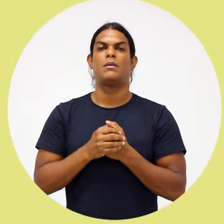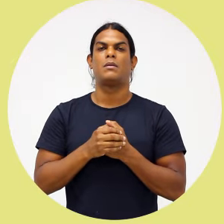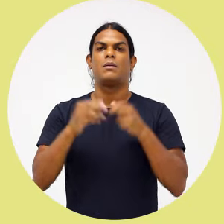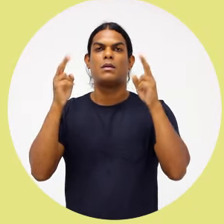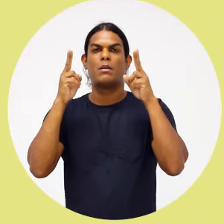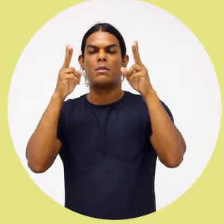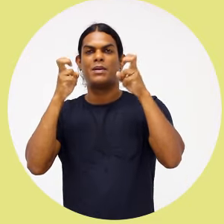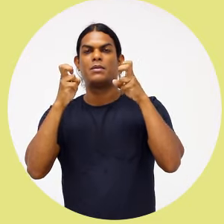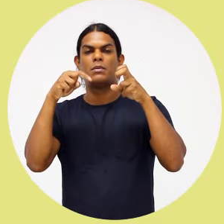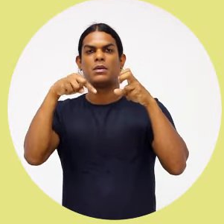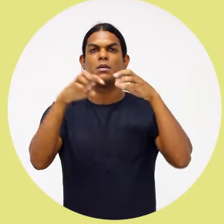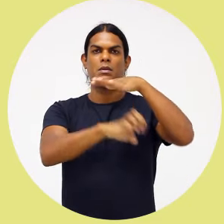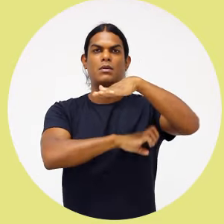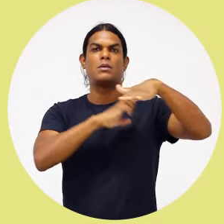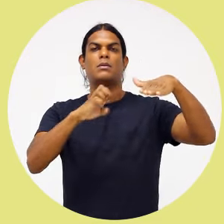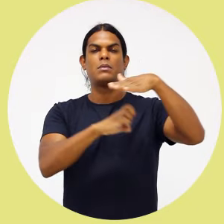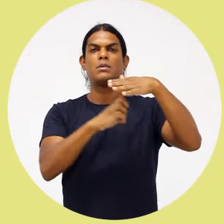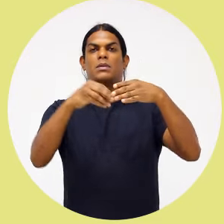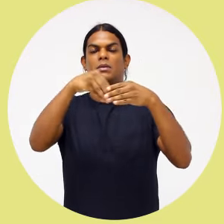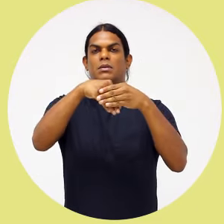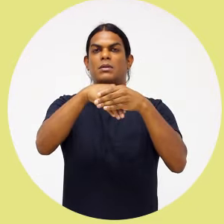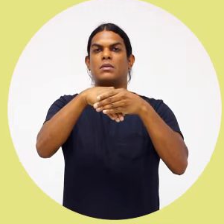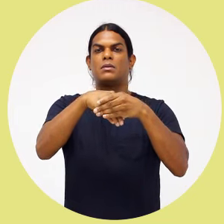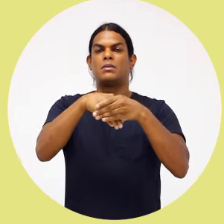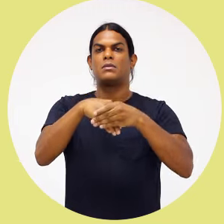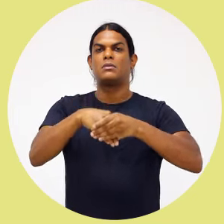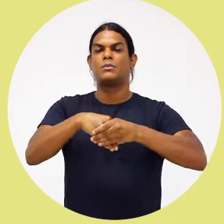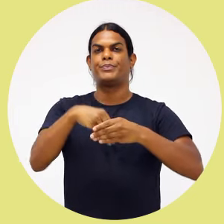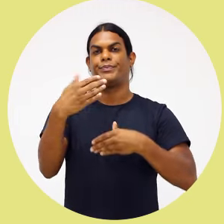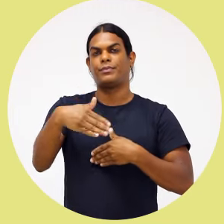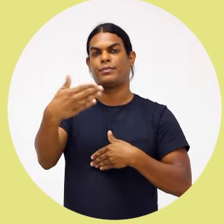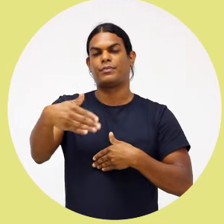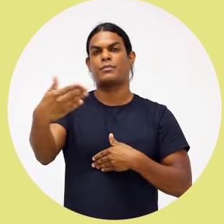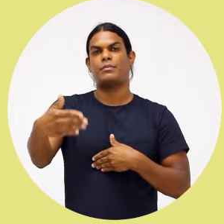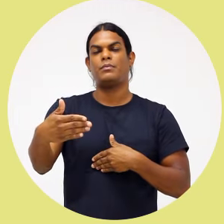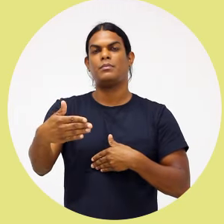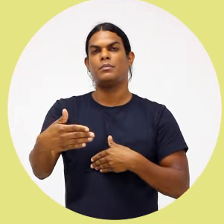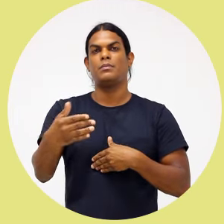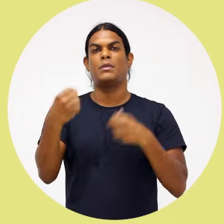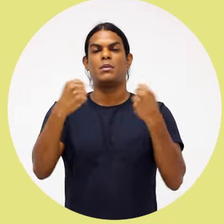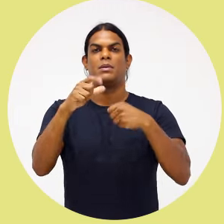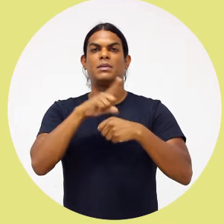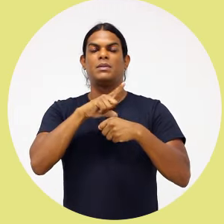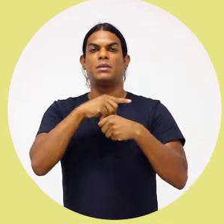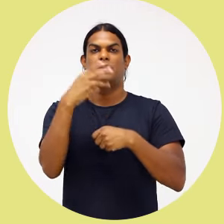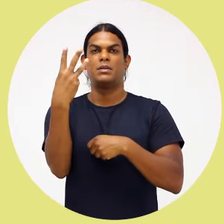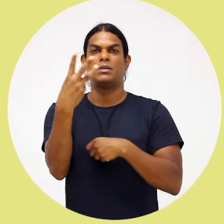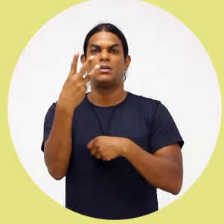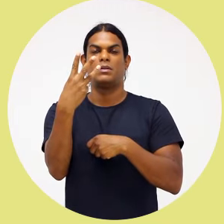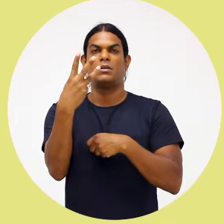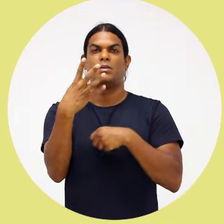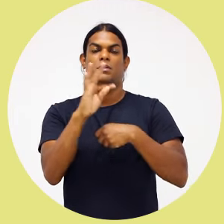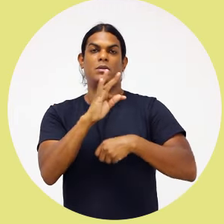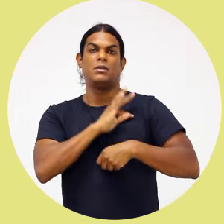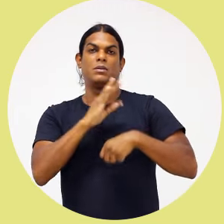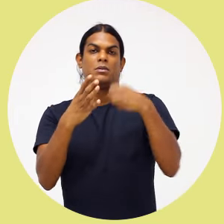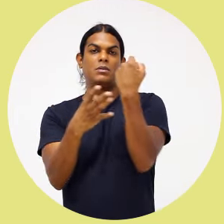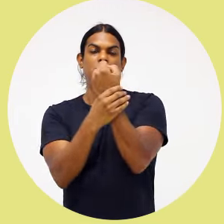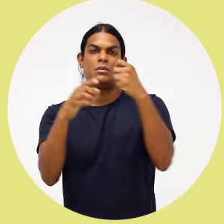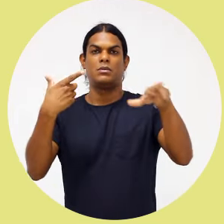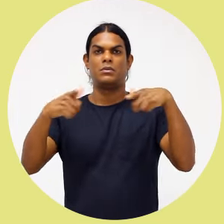ver que essa empresa se enquadraria neste momento. Aqui, então, ela precisaria ter 3 técnicos de segurança do